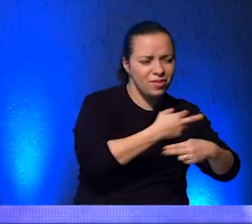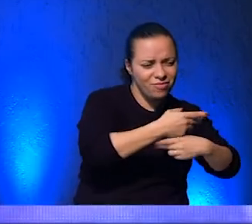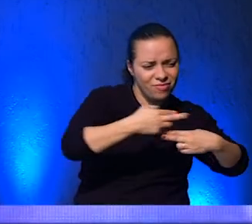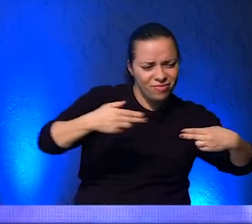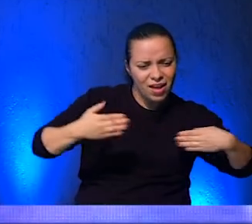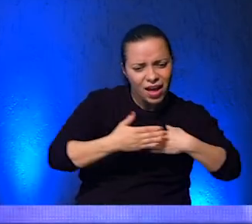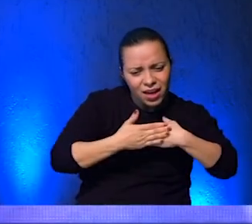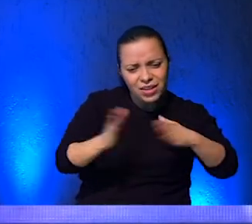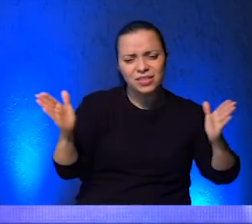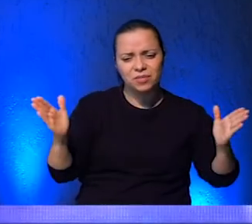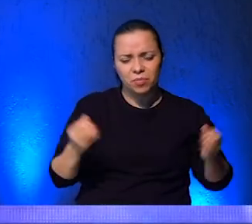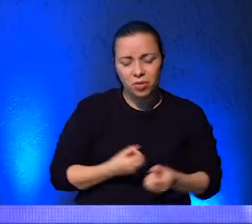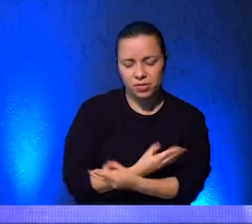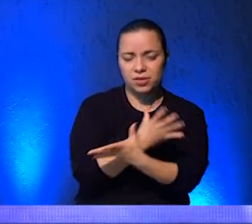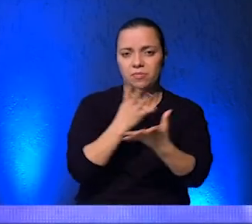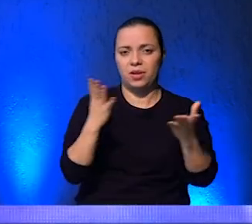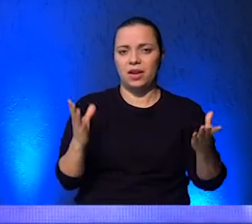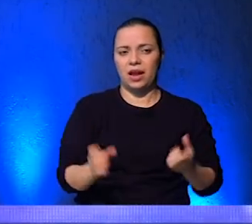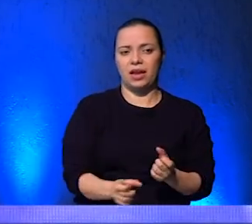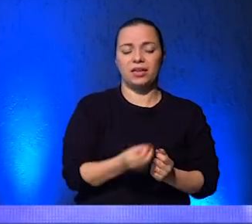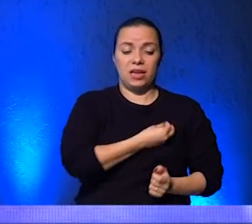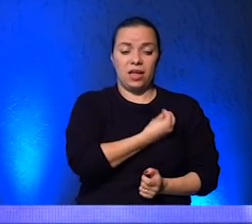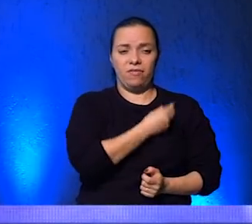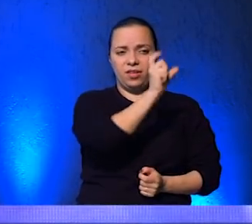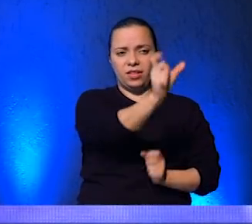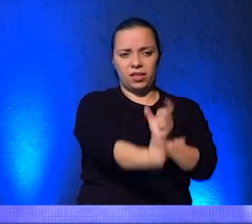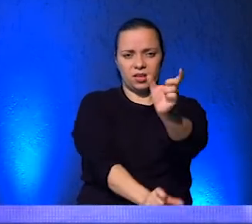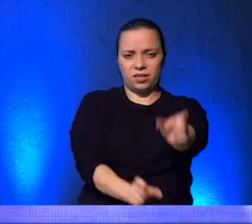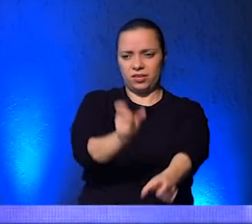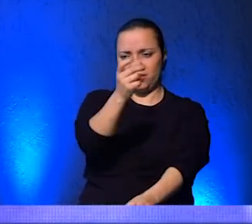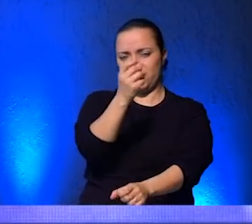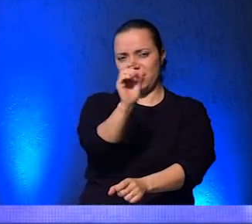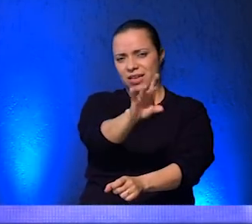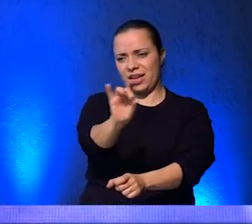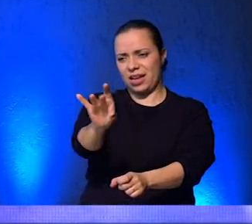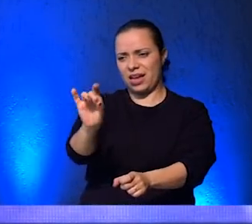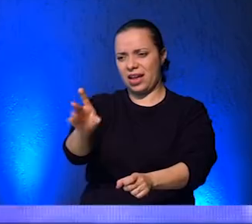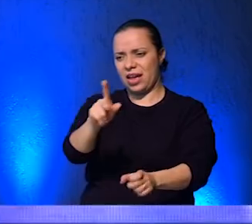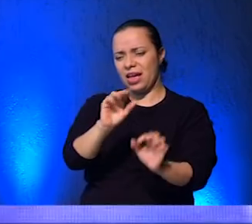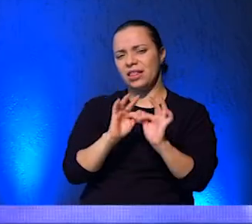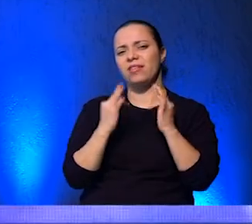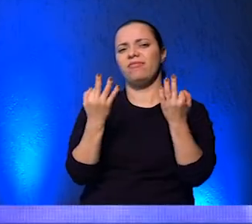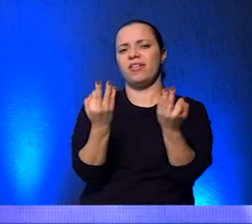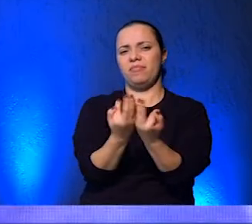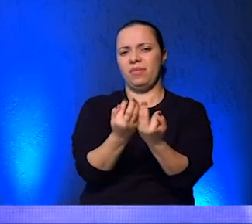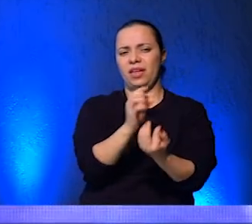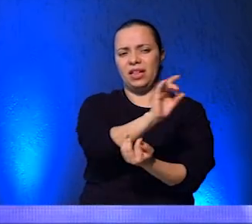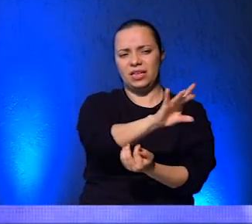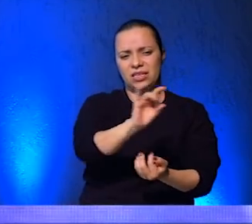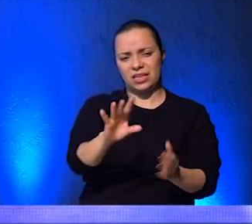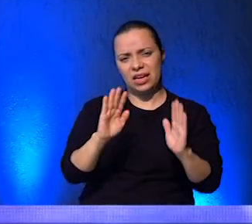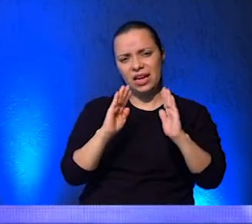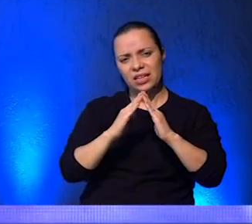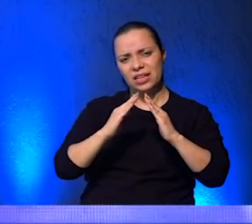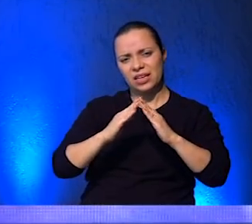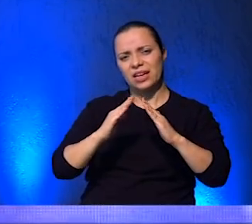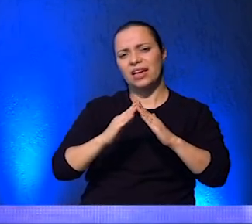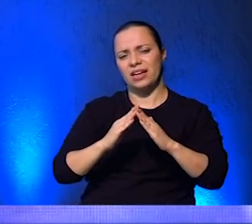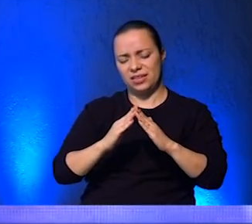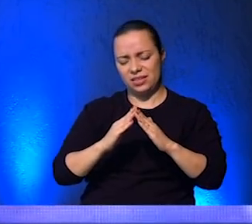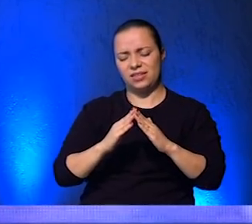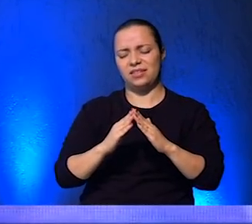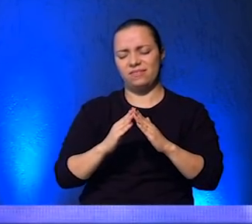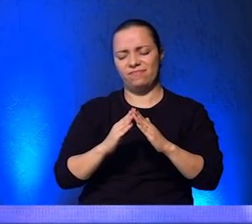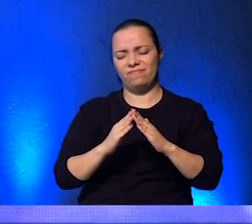nessa família nessa casa senhor em nome de jesus encontro nós cantamos essa canção por